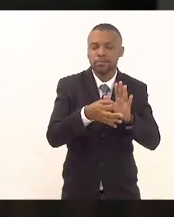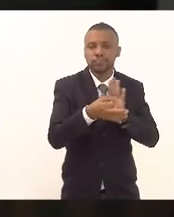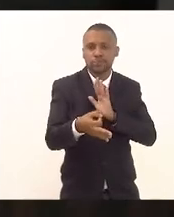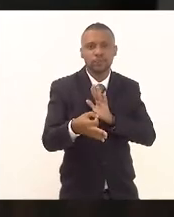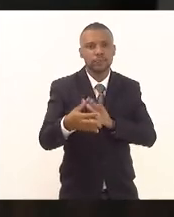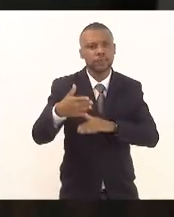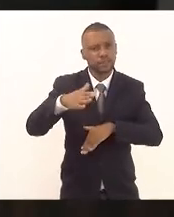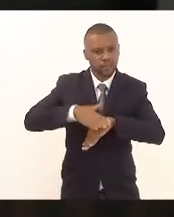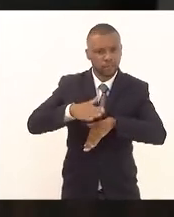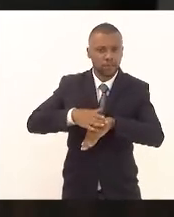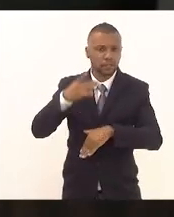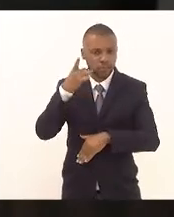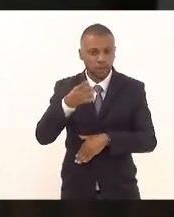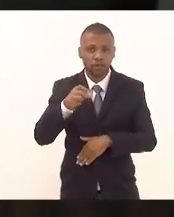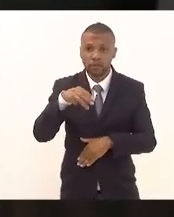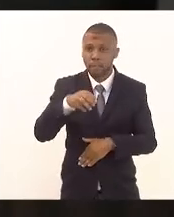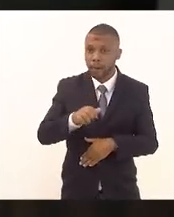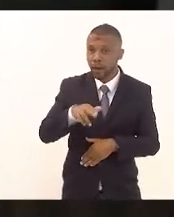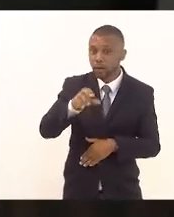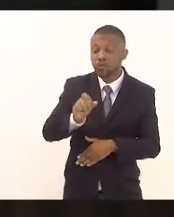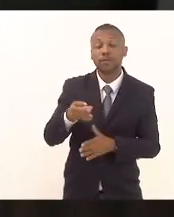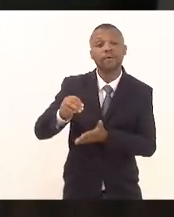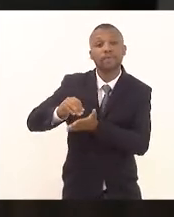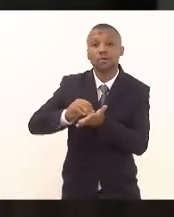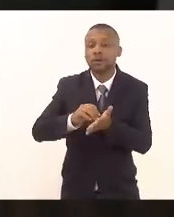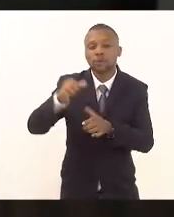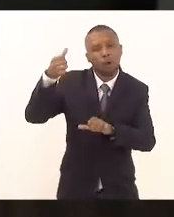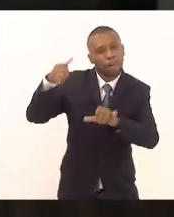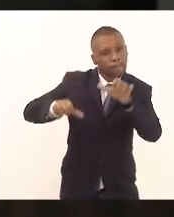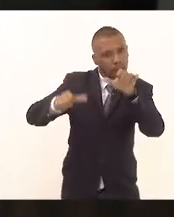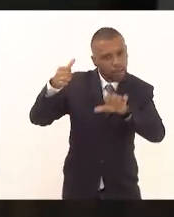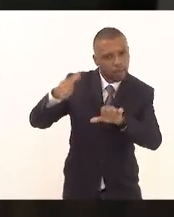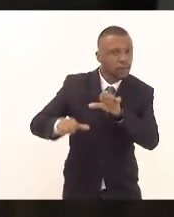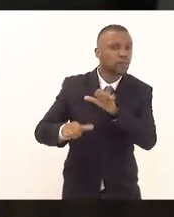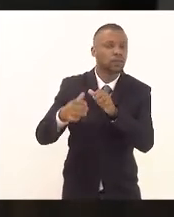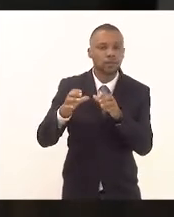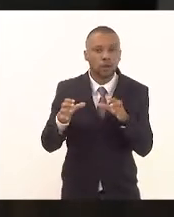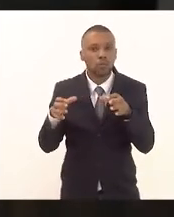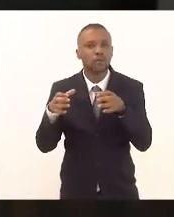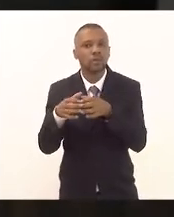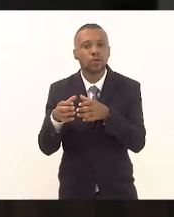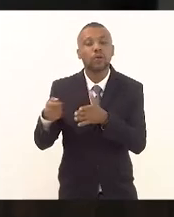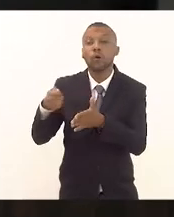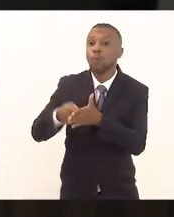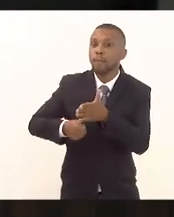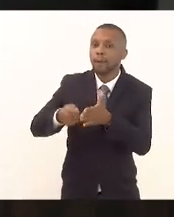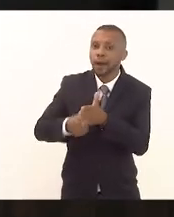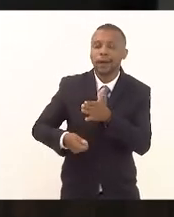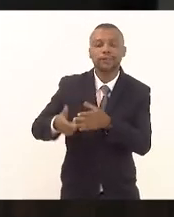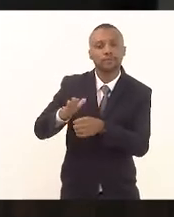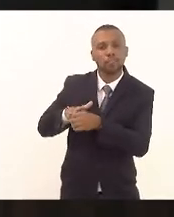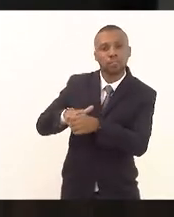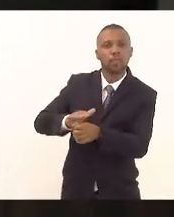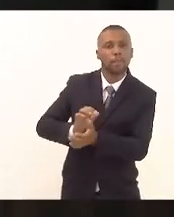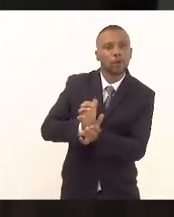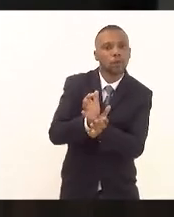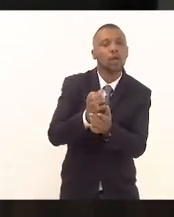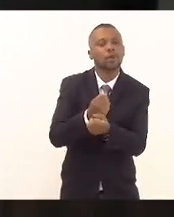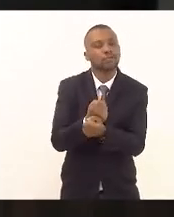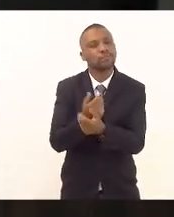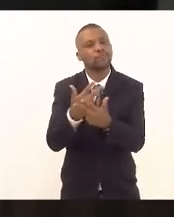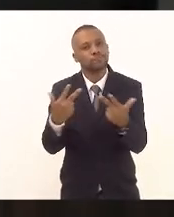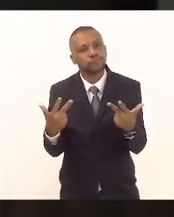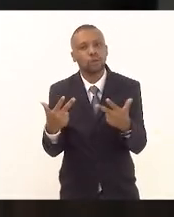deputado Marcos Miller. Pendendo de parecer da Comissão de Combate à Discriminação, de Preconceito, Raça, Cor,